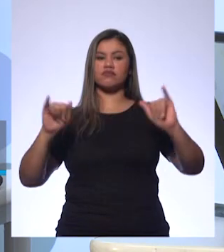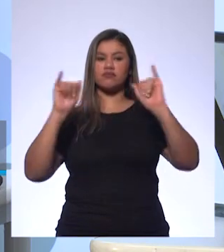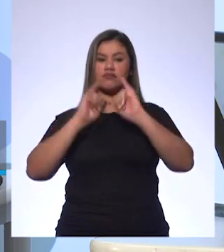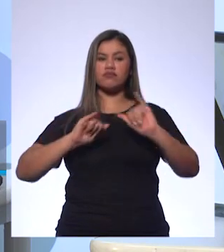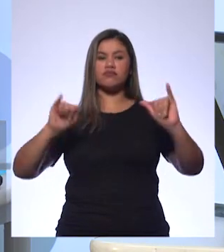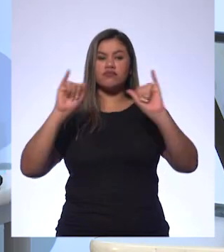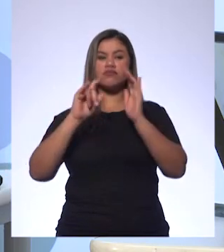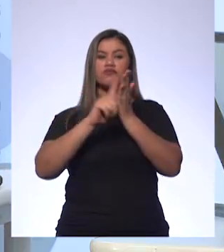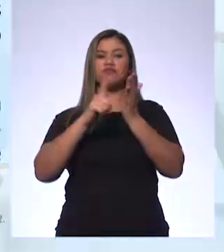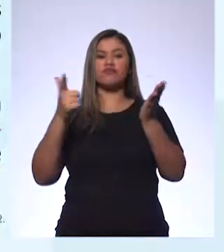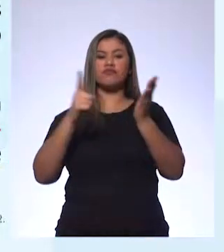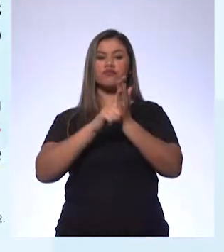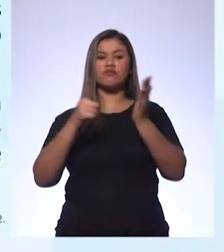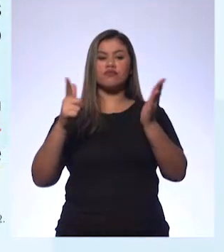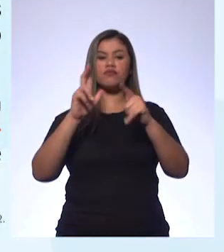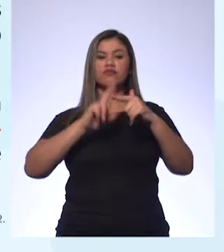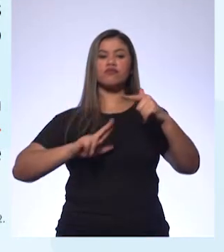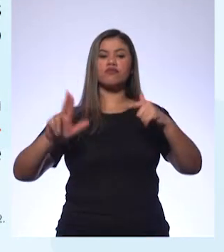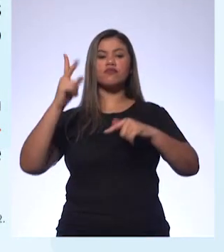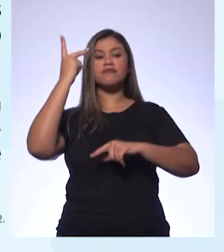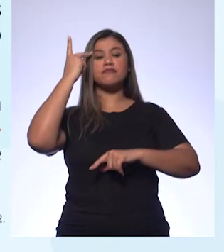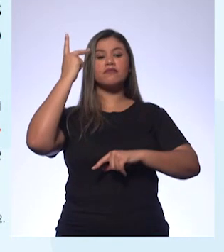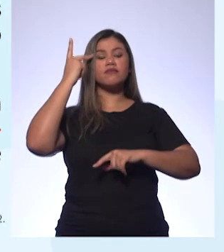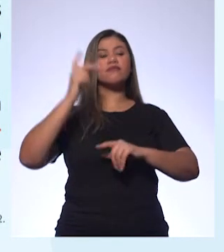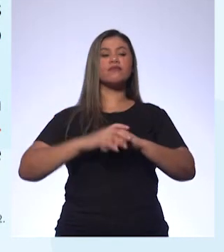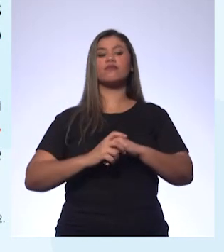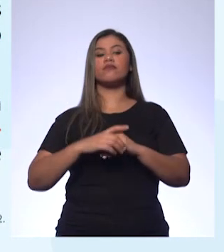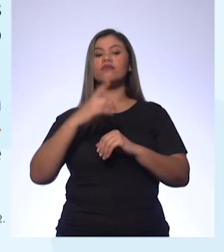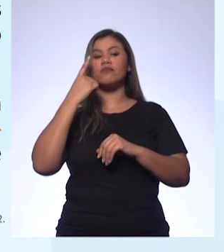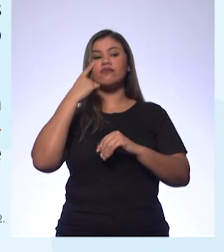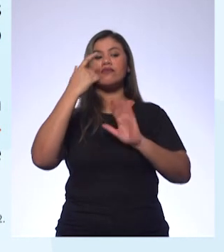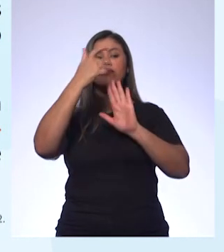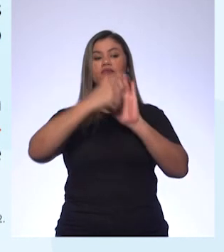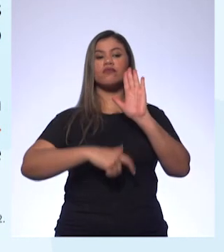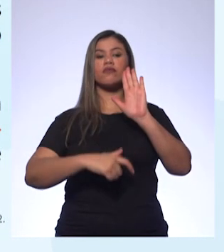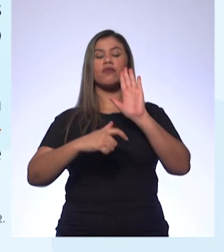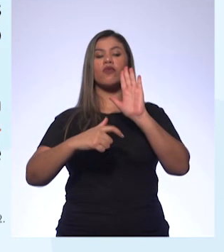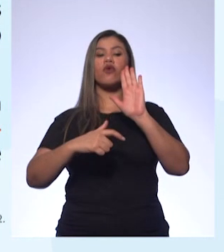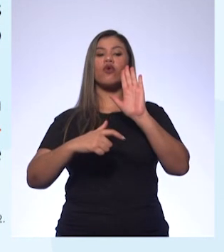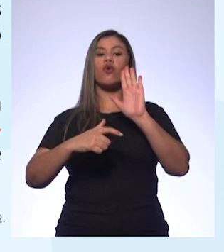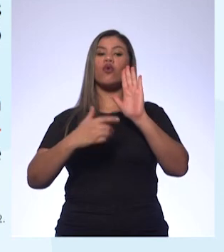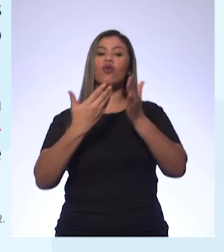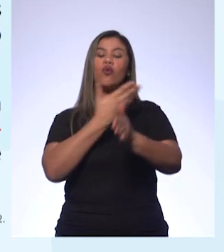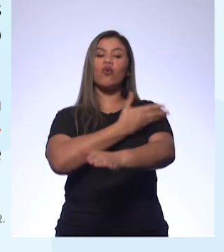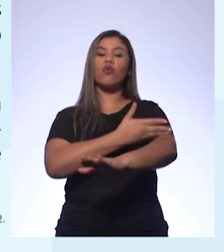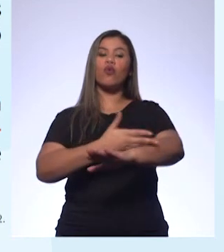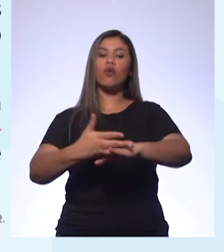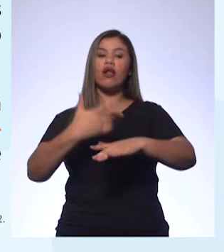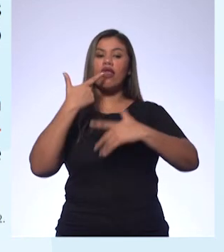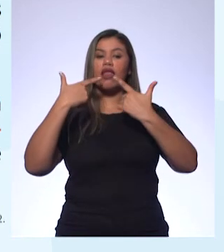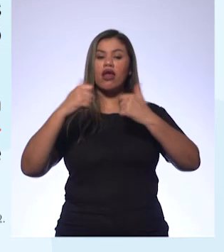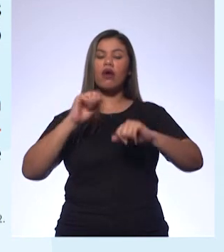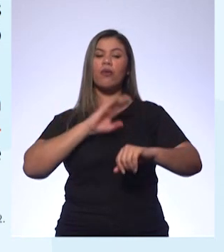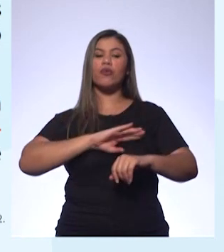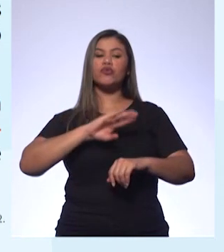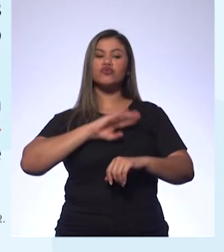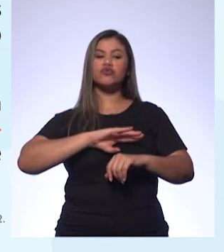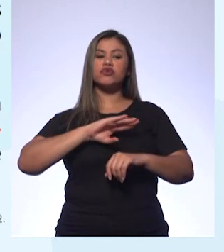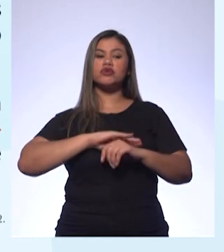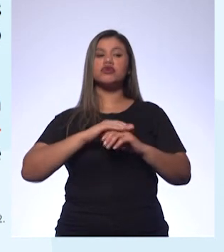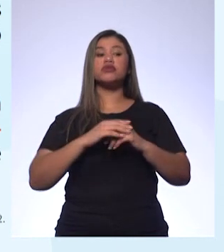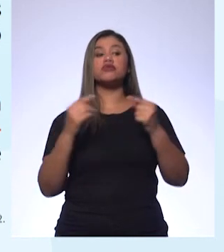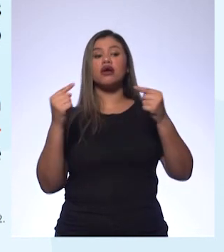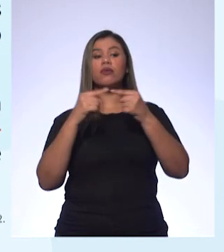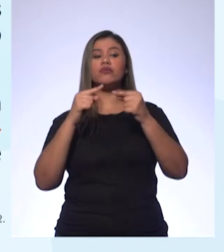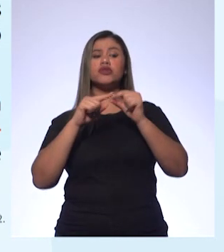da Universidade de São Paulo, observa-se o emprego da norma padrão da língua portuguesa. Essa variedade linguística está